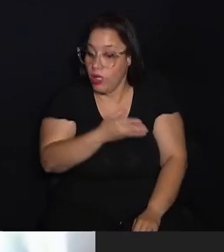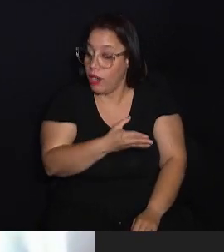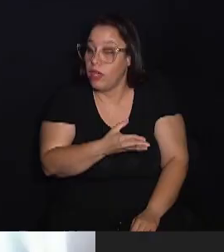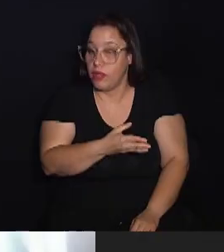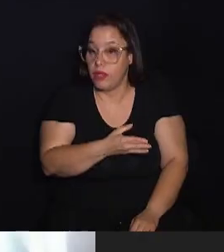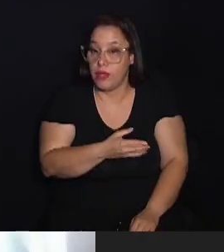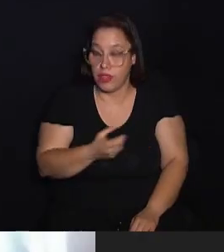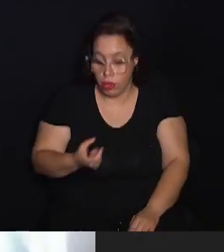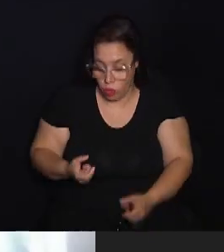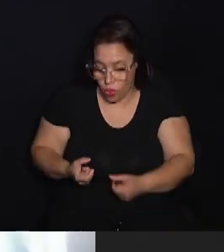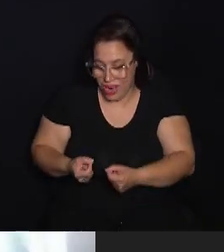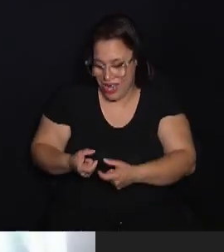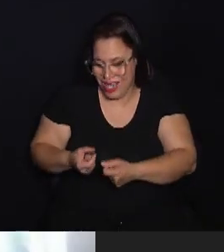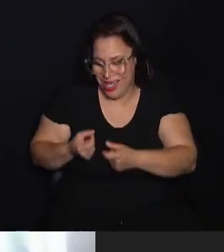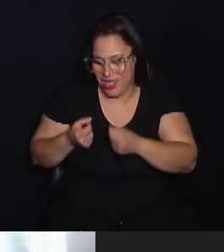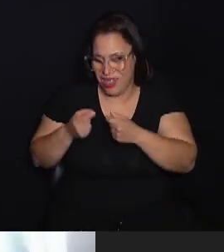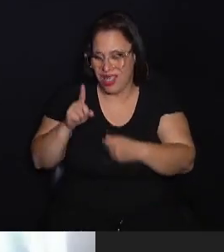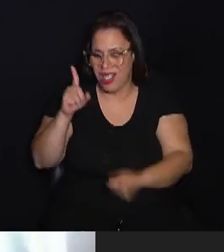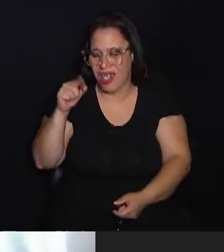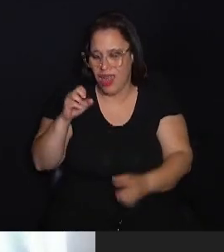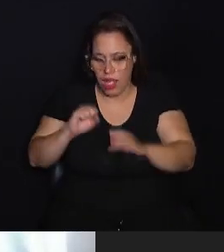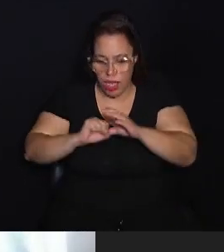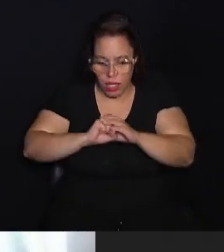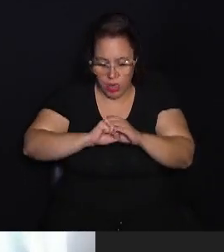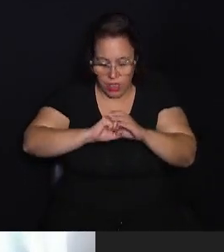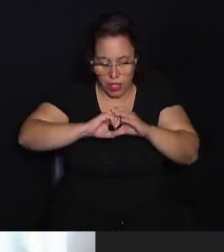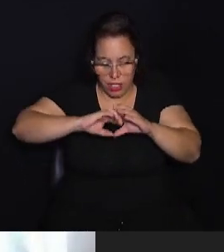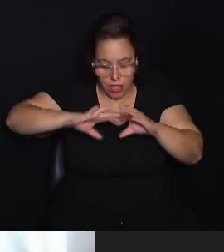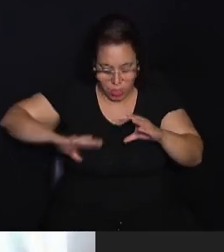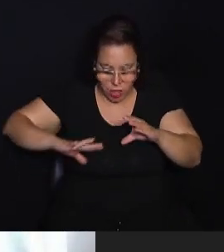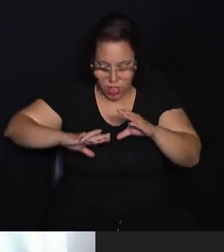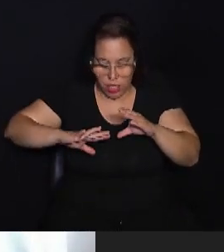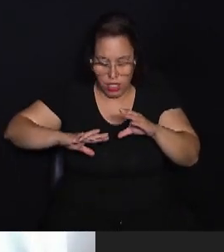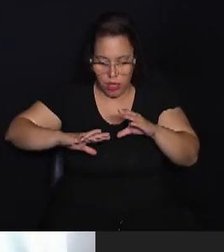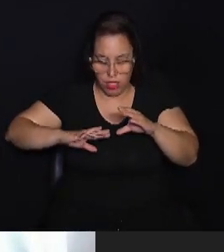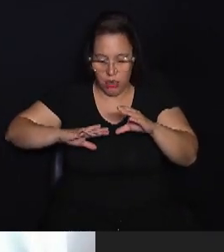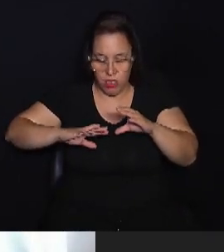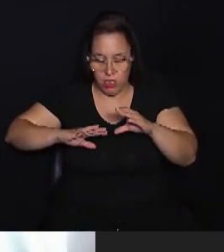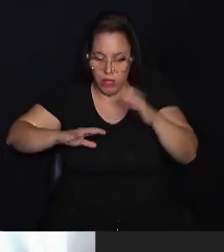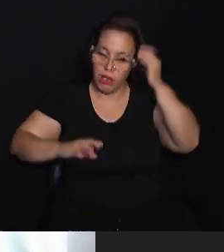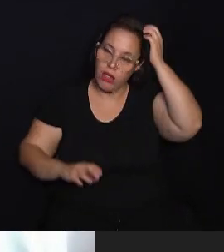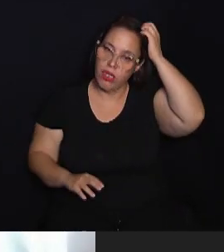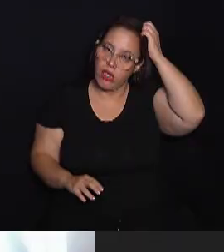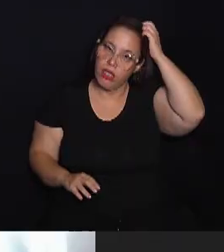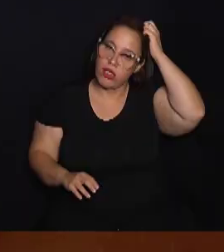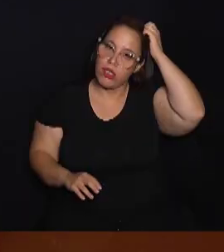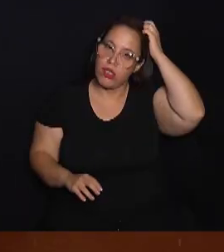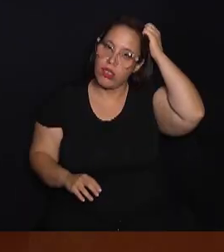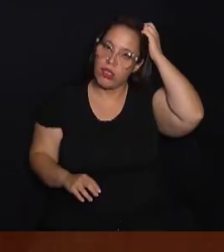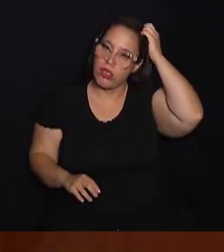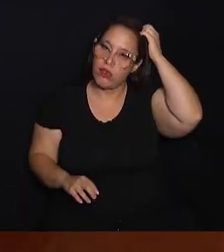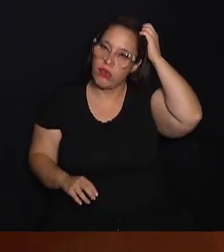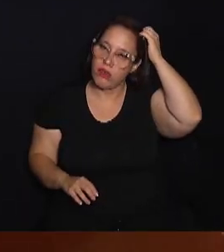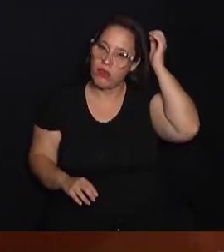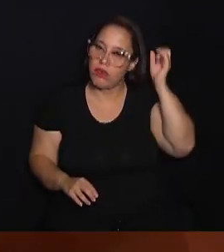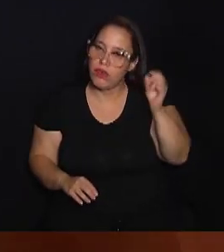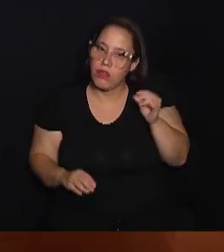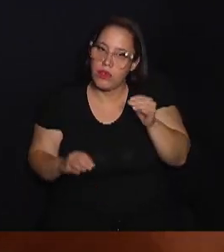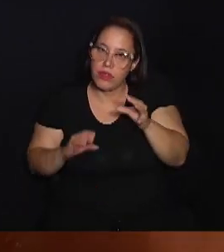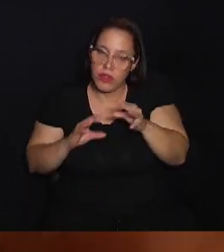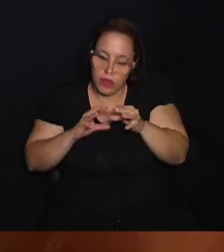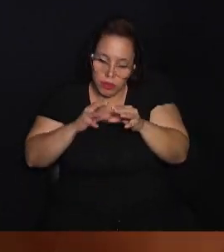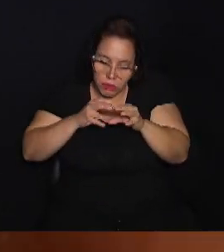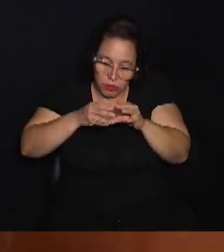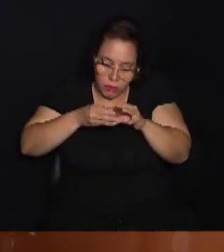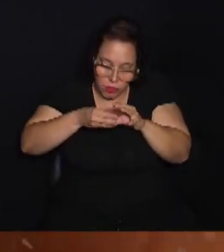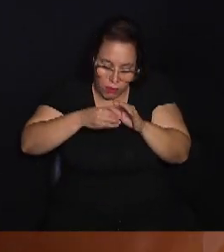O câncer, ele é caracterizado por uma capacidade de, como se ele tivesse uma